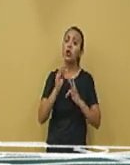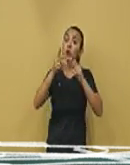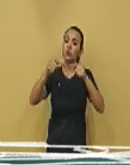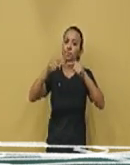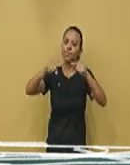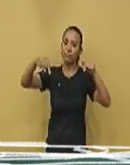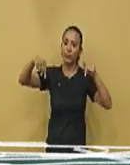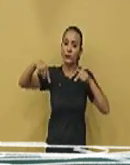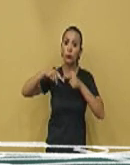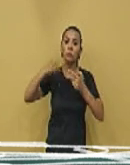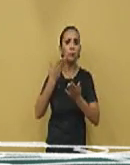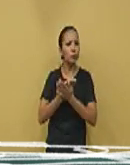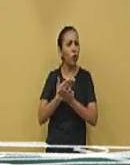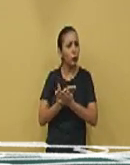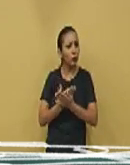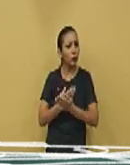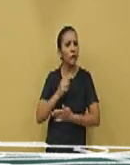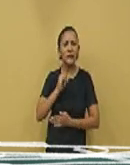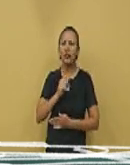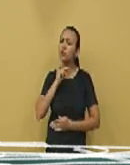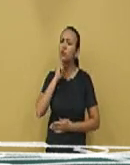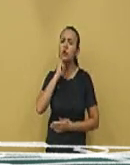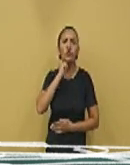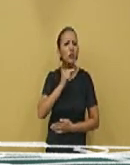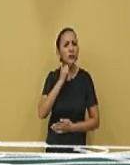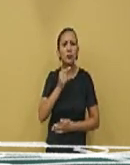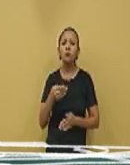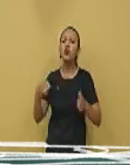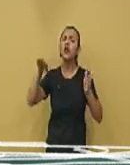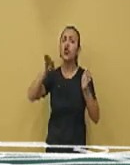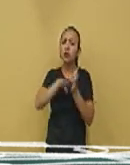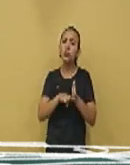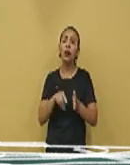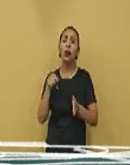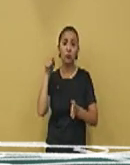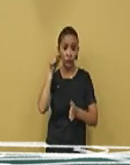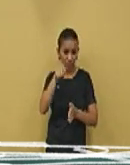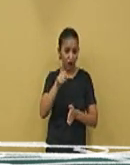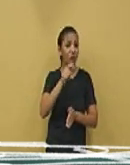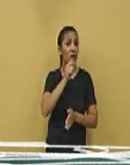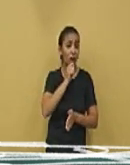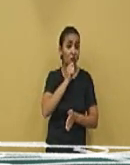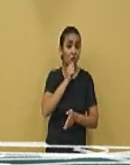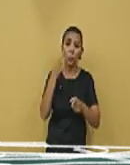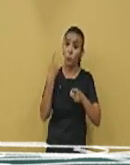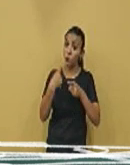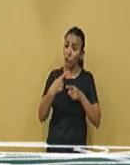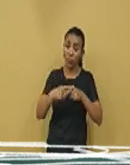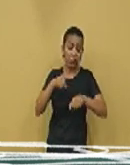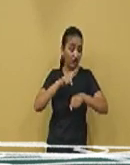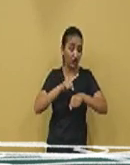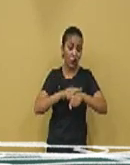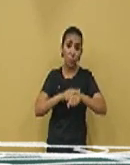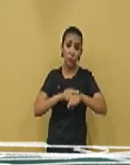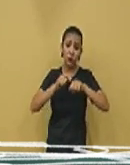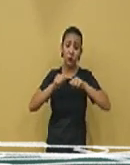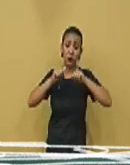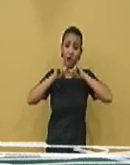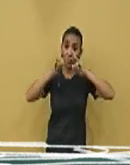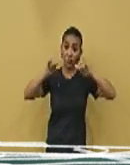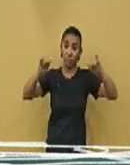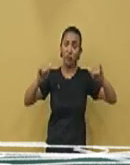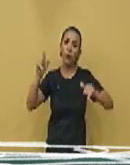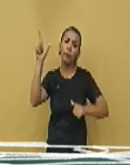aula. Se não conseguimos chegar até vocês ainda, é porque o tempo de campanha é